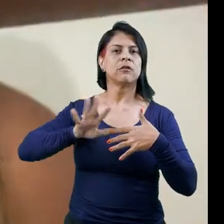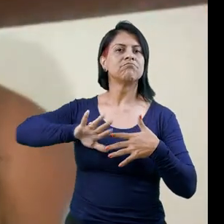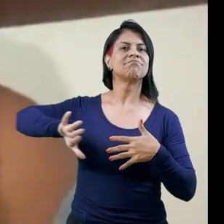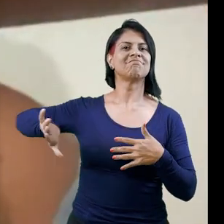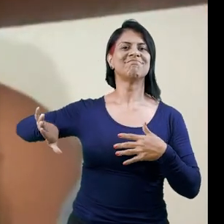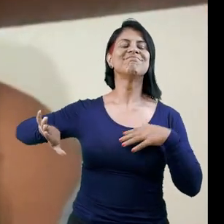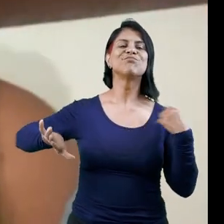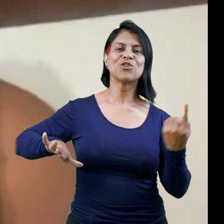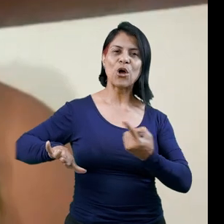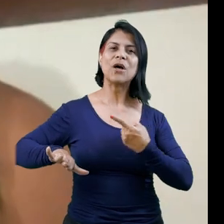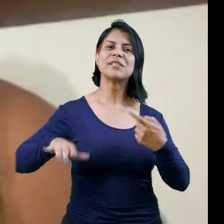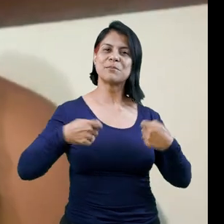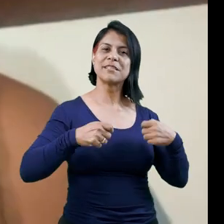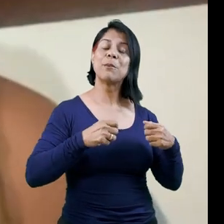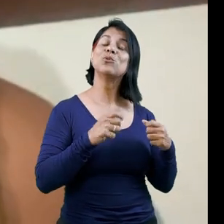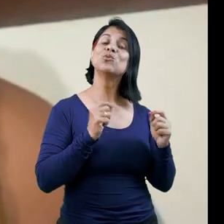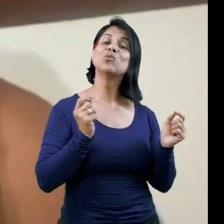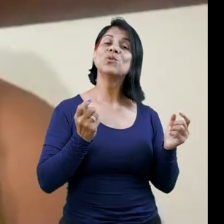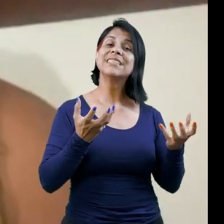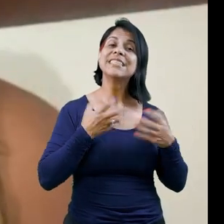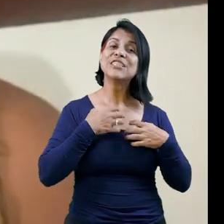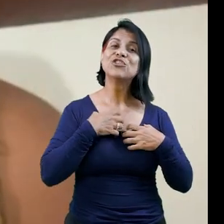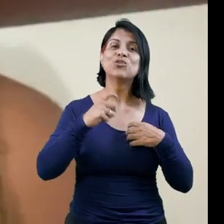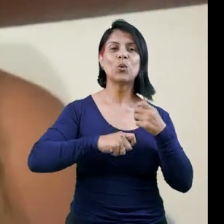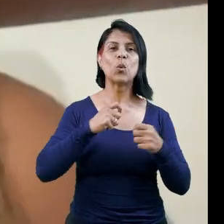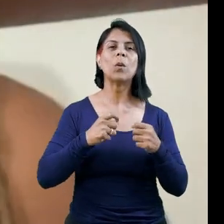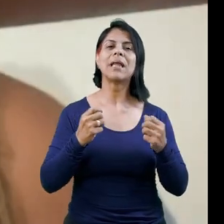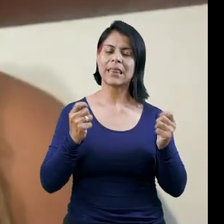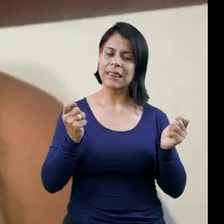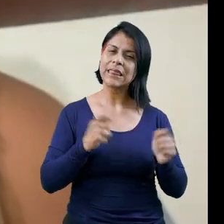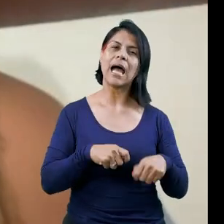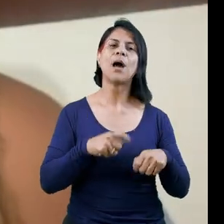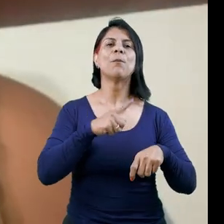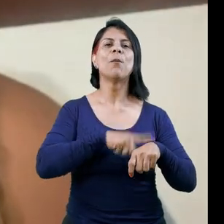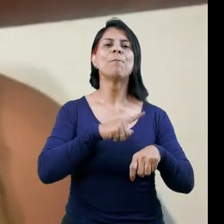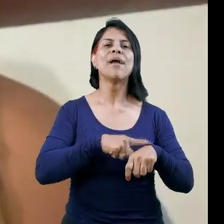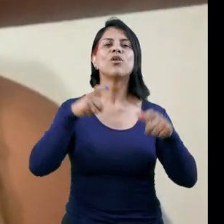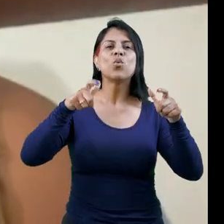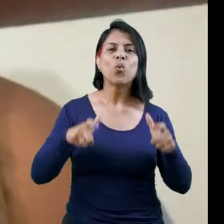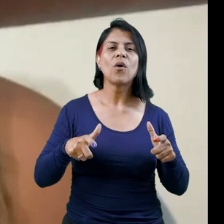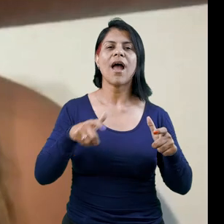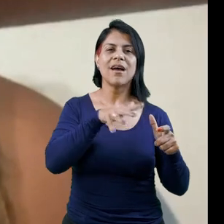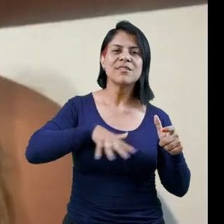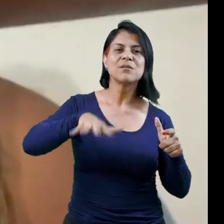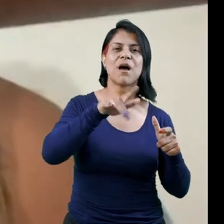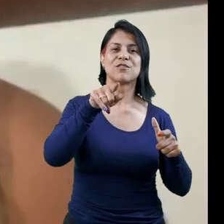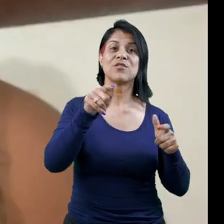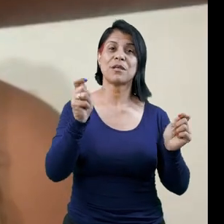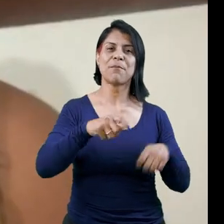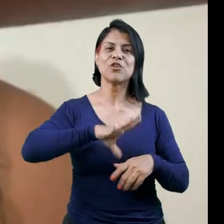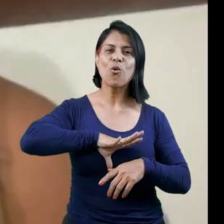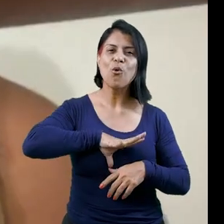criem e cresçam, mas que esse seja um lugar, um espaço onde a coragem